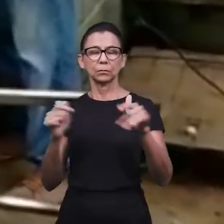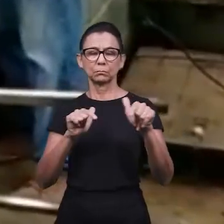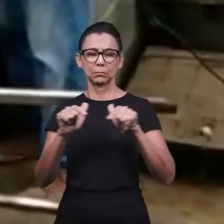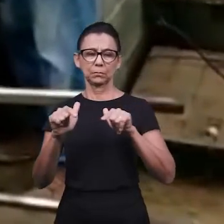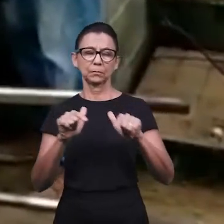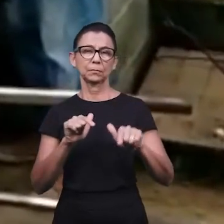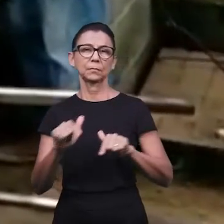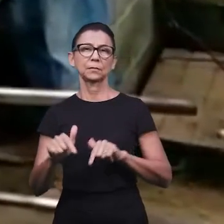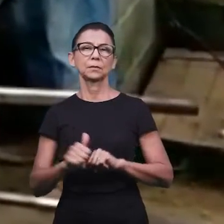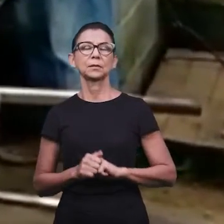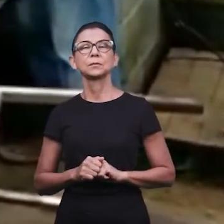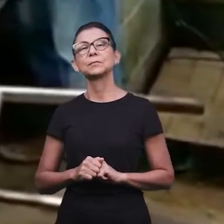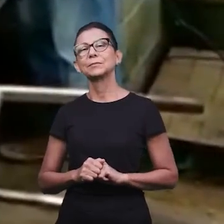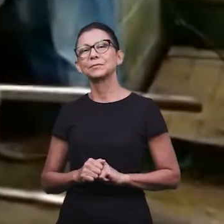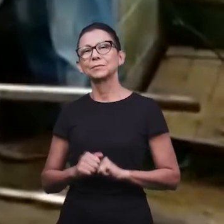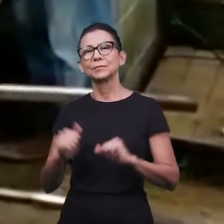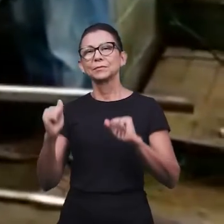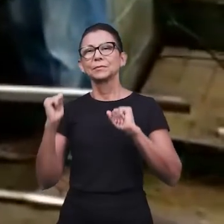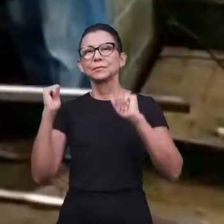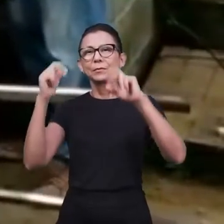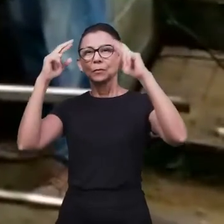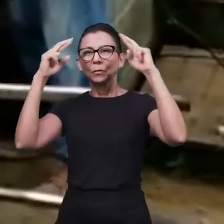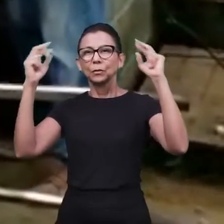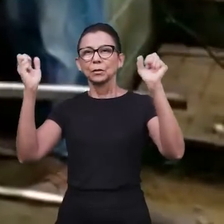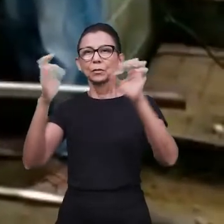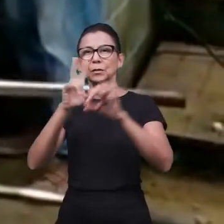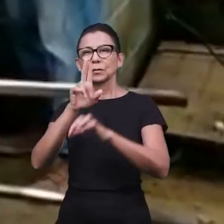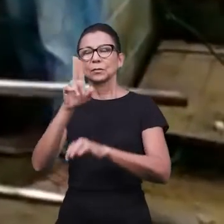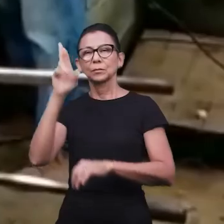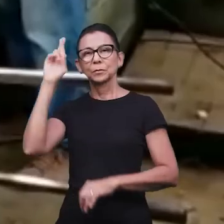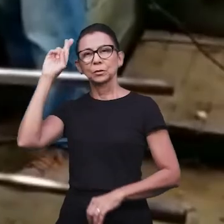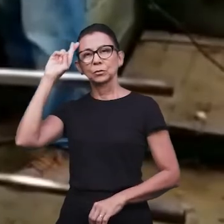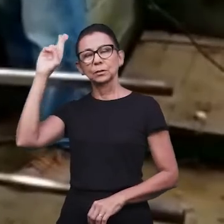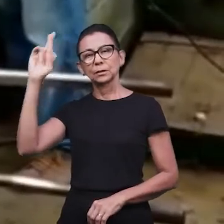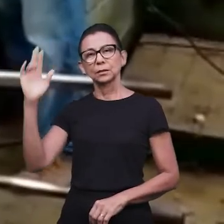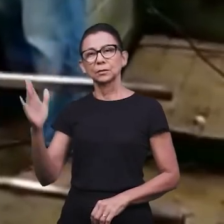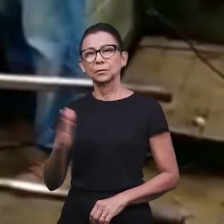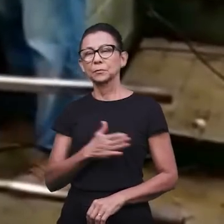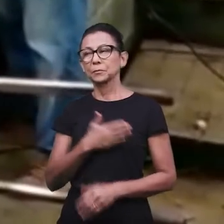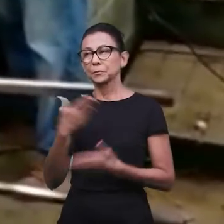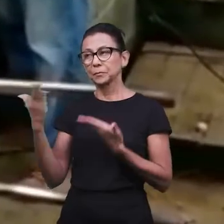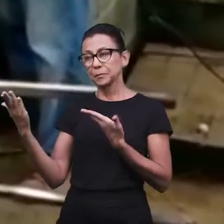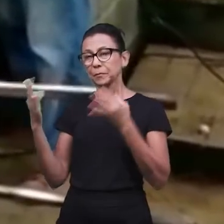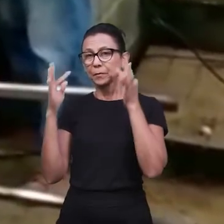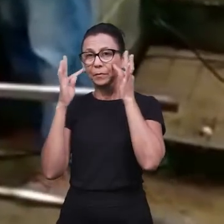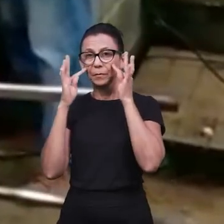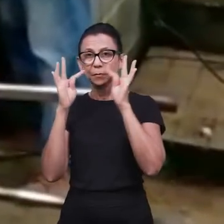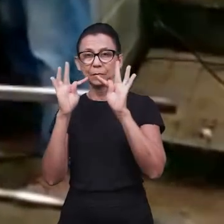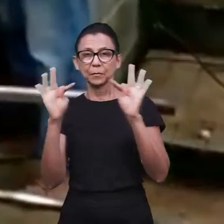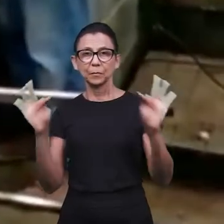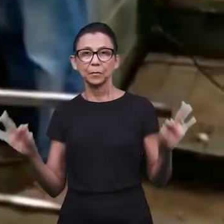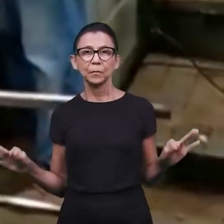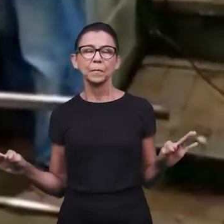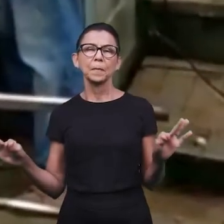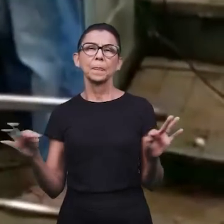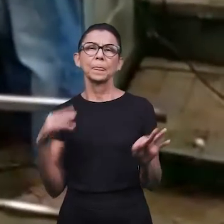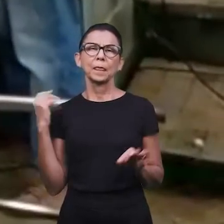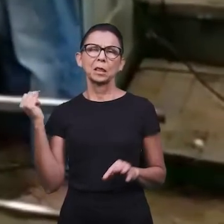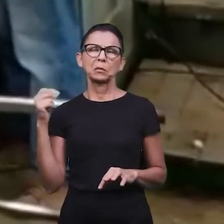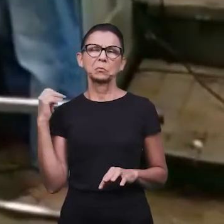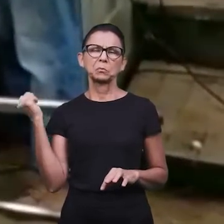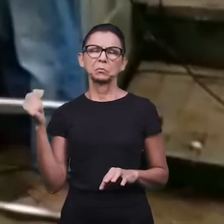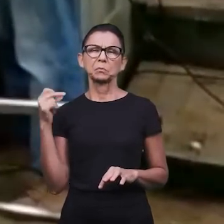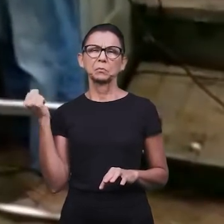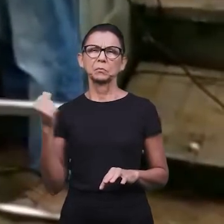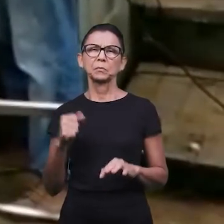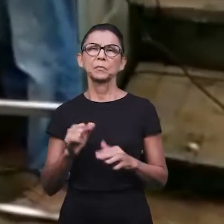aqui para honra e glória do nome do Senhor. E eles têm uma palavra para os irmãos. Irmãos, a paz do Senhor. Essa equipe aqui vem trabalhando desde meados de março